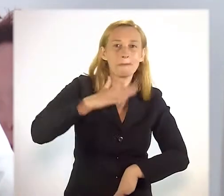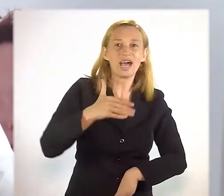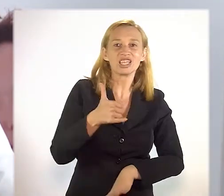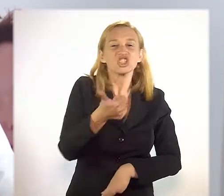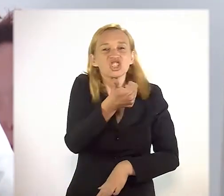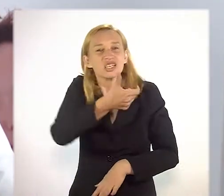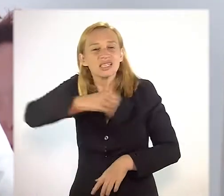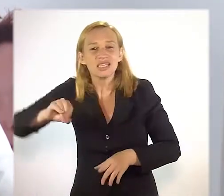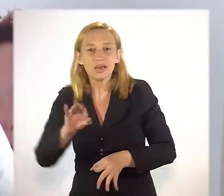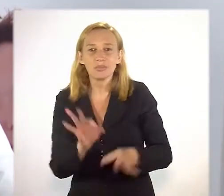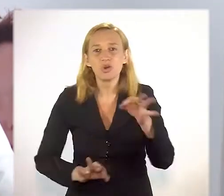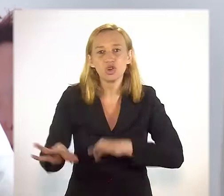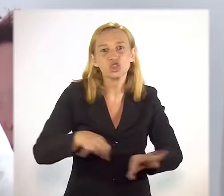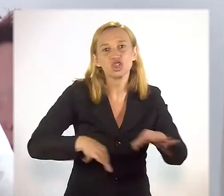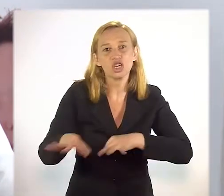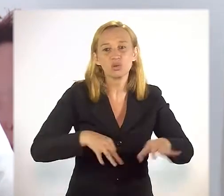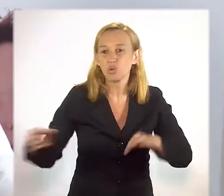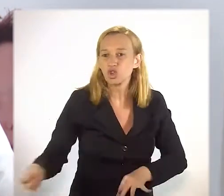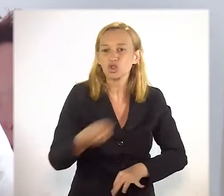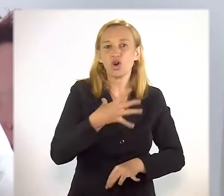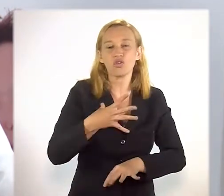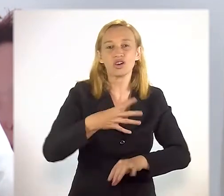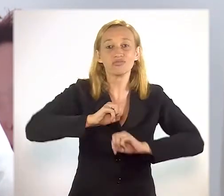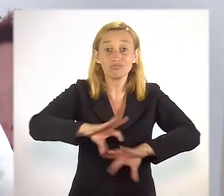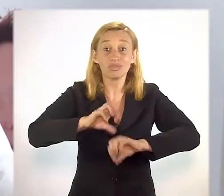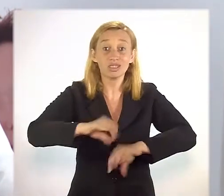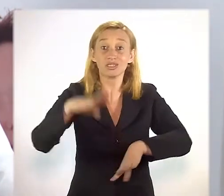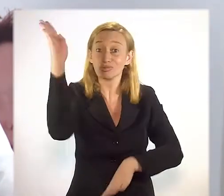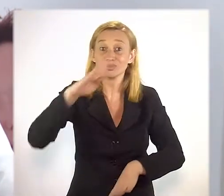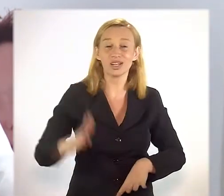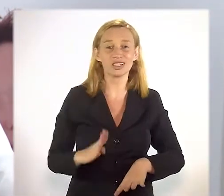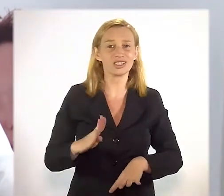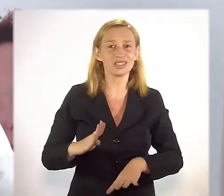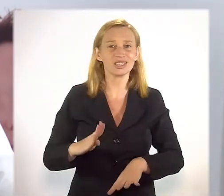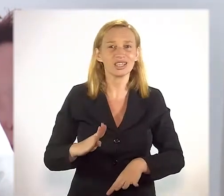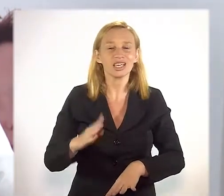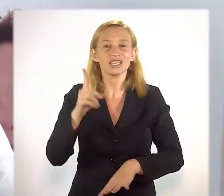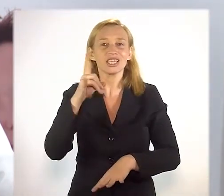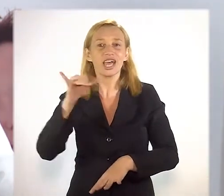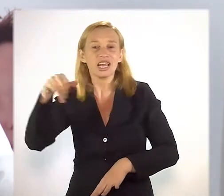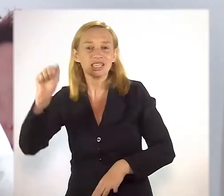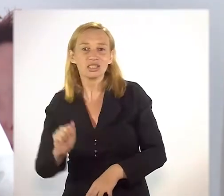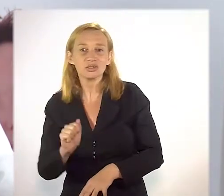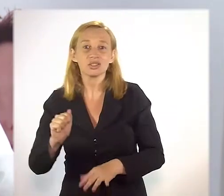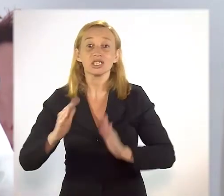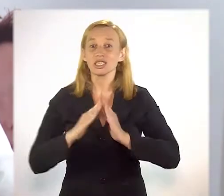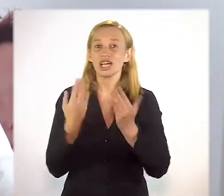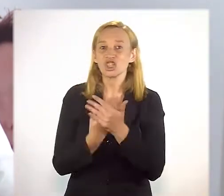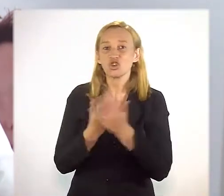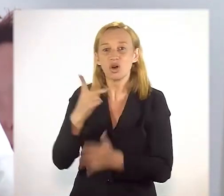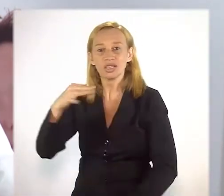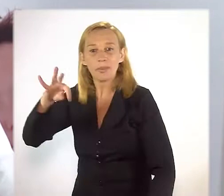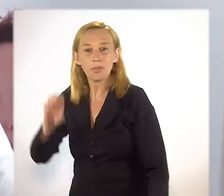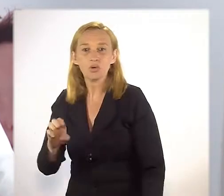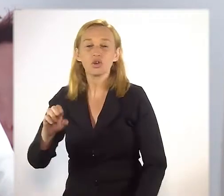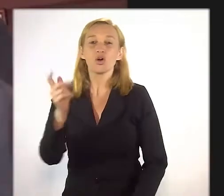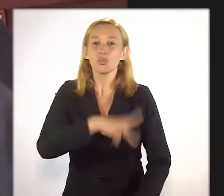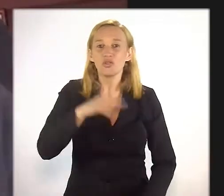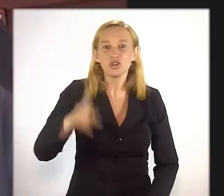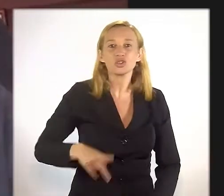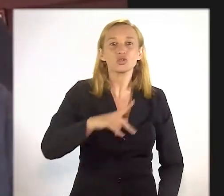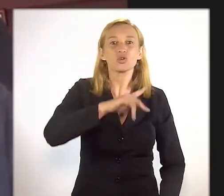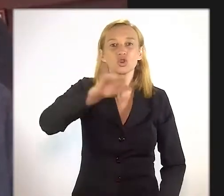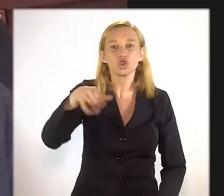de 100 projetos para uma nova educação no Brasil, idealizador da Escola da Ponte, professor